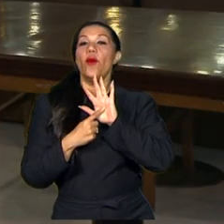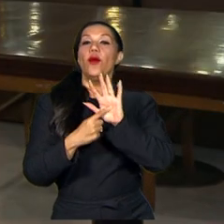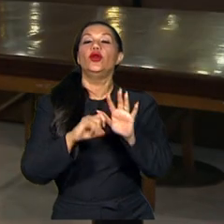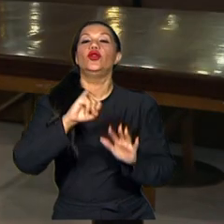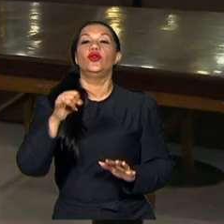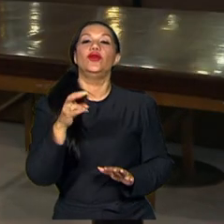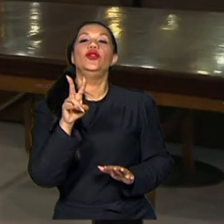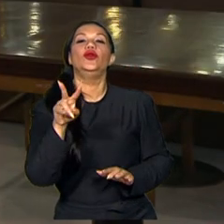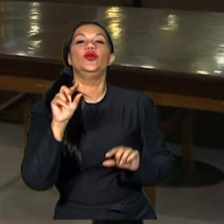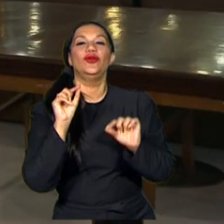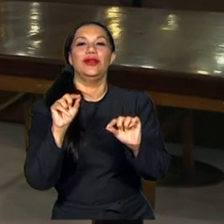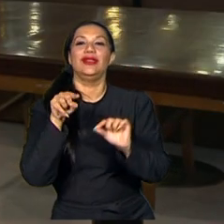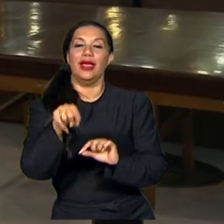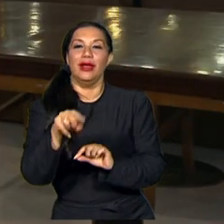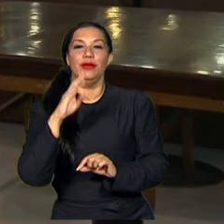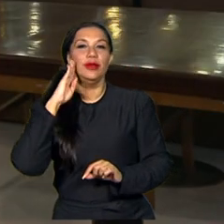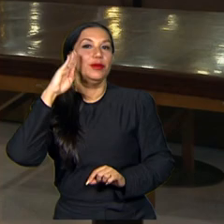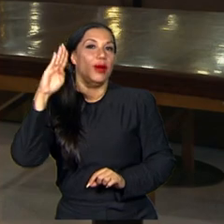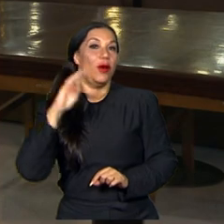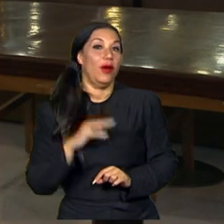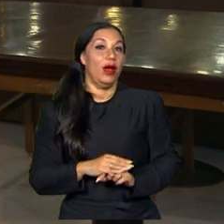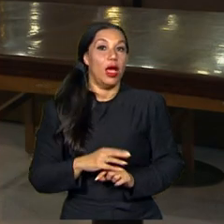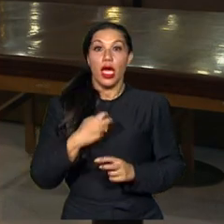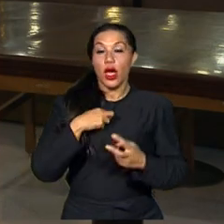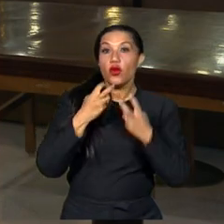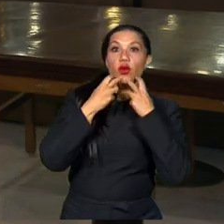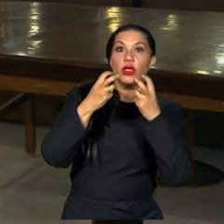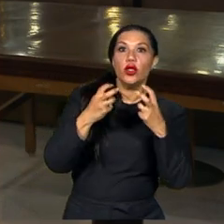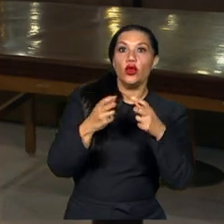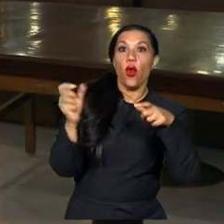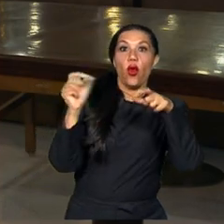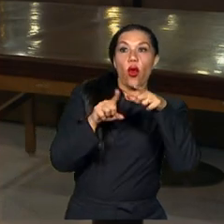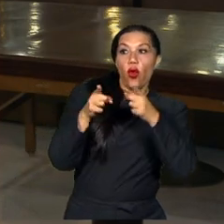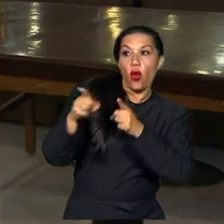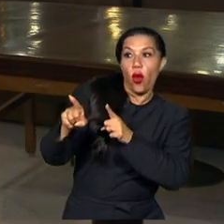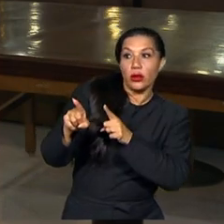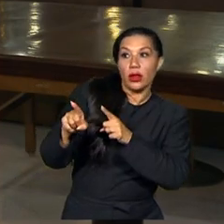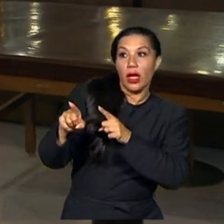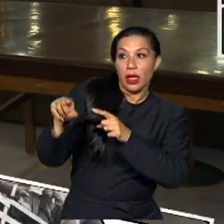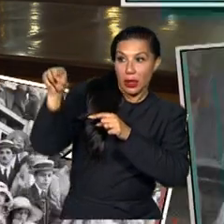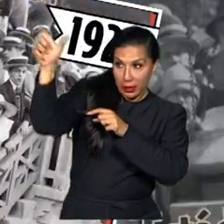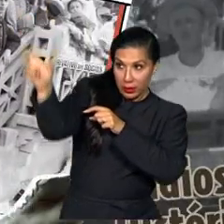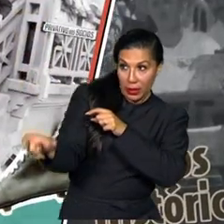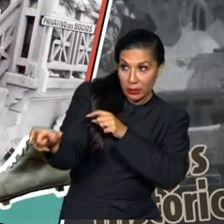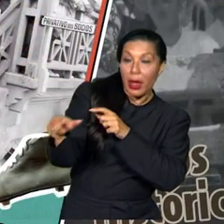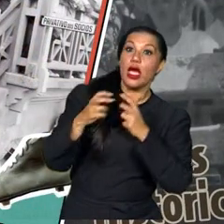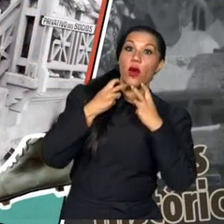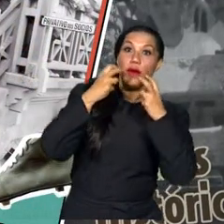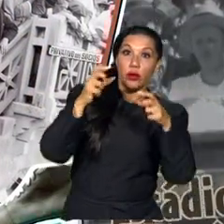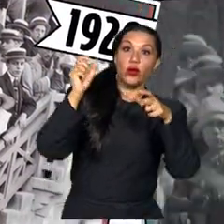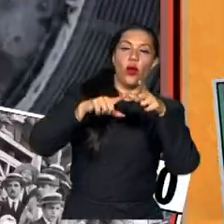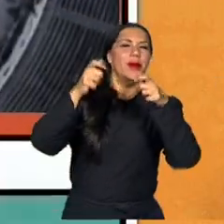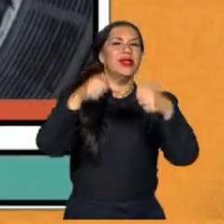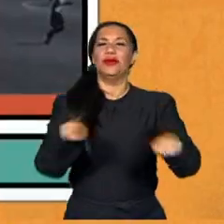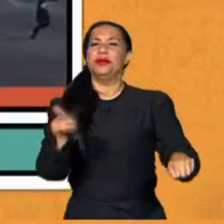juventino, para o moquense. Então, por exemplo, eu não grito gol do adversário. Eu aviso que foi gol, mas eu não preciso gritar.